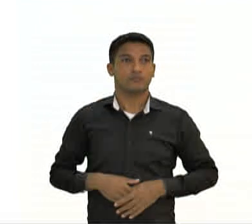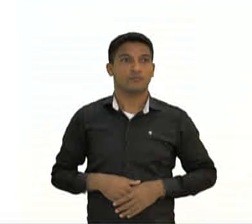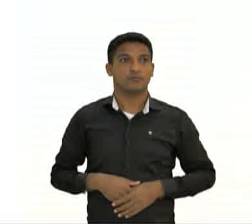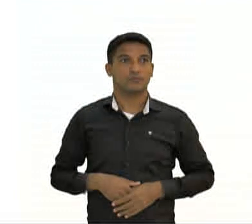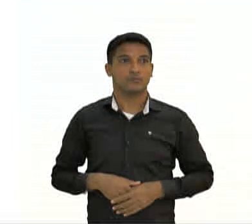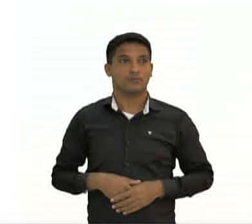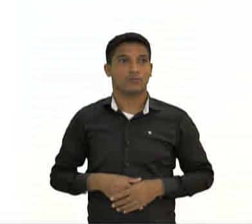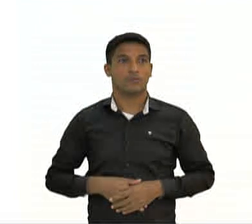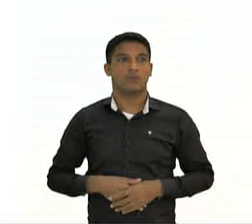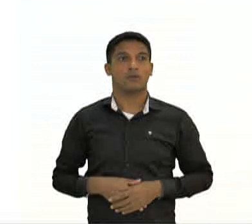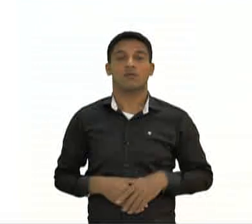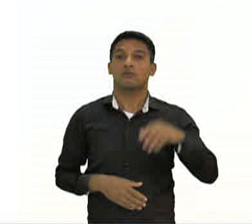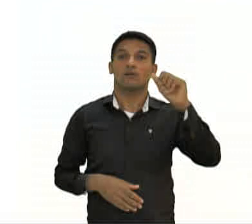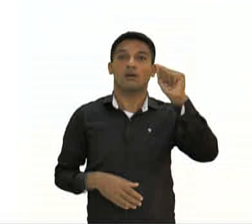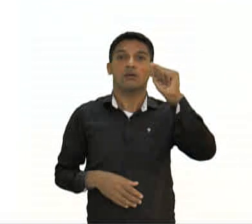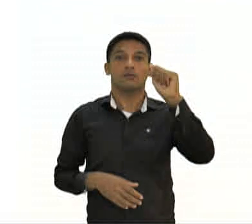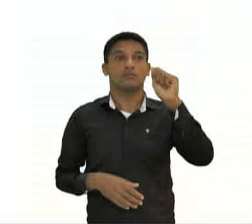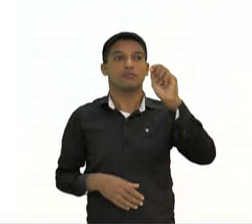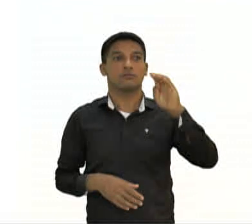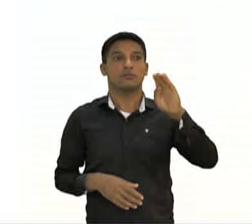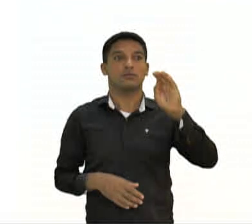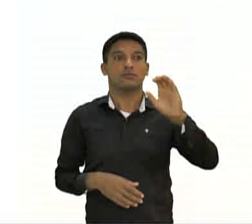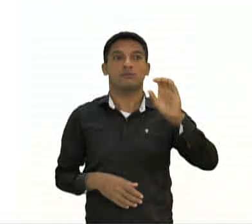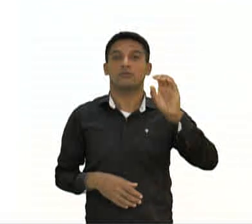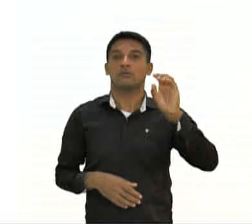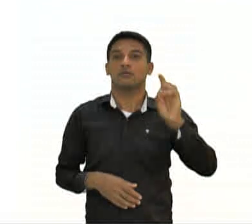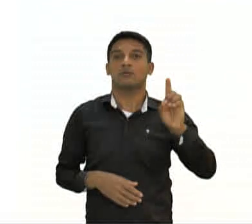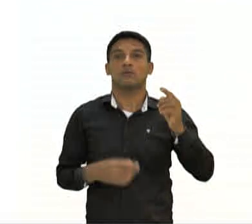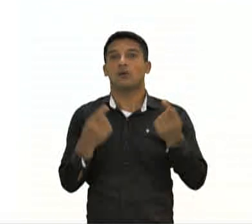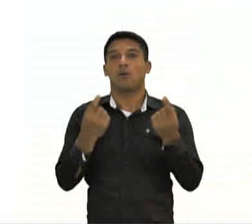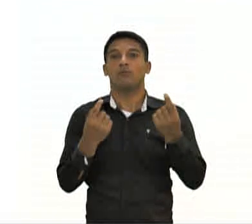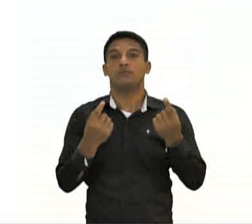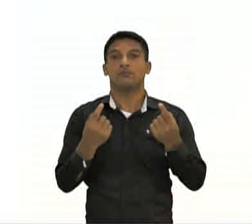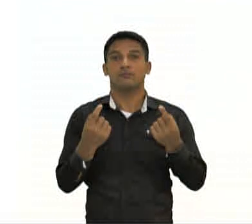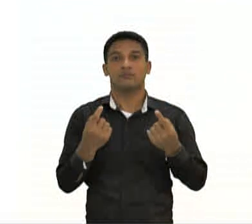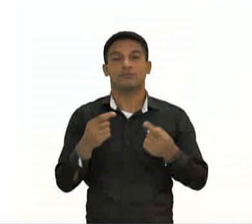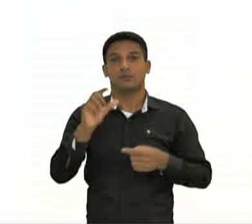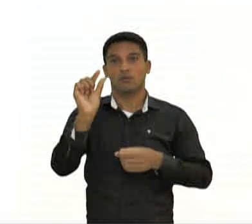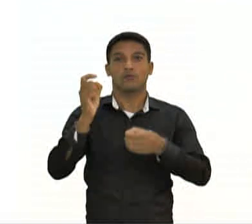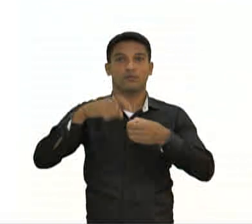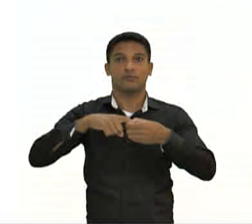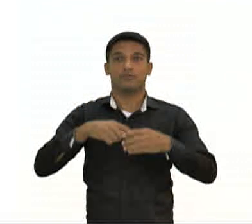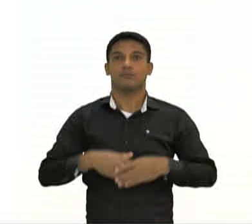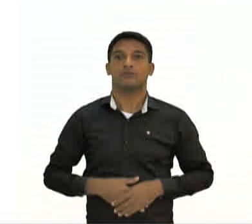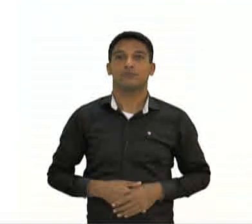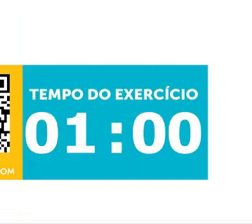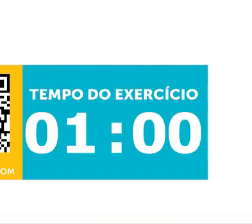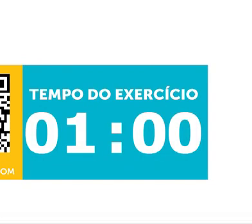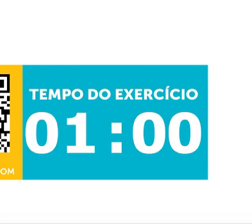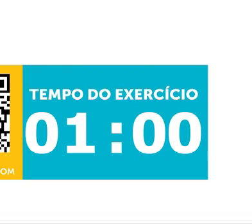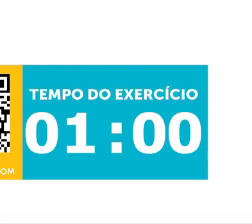B, respiratório, C, excretor ou D, digestório. Já retornamos com a resposta.